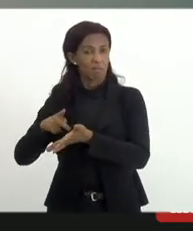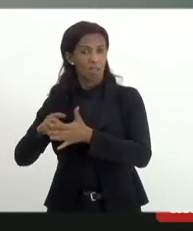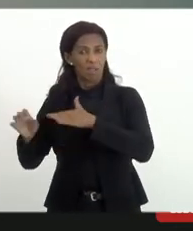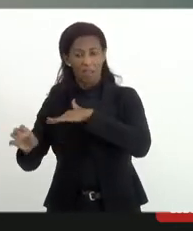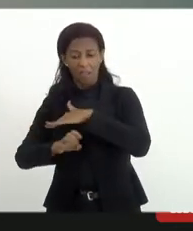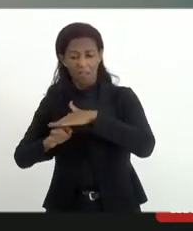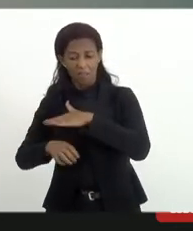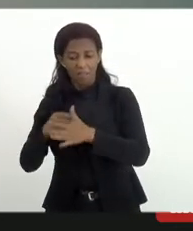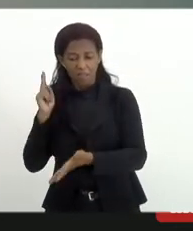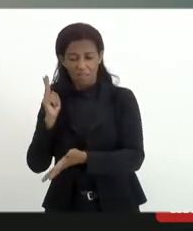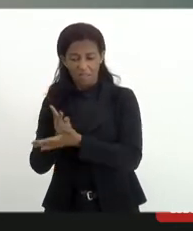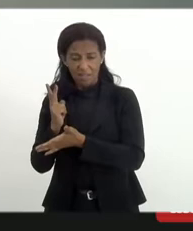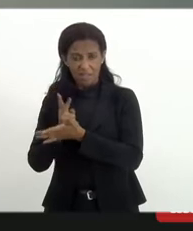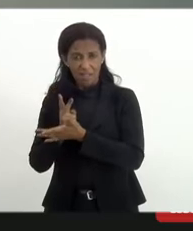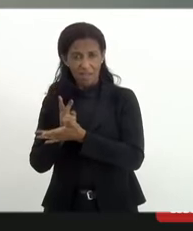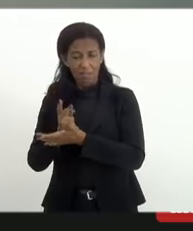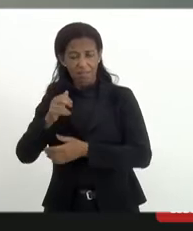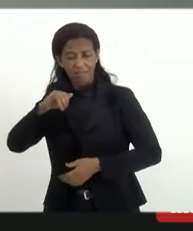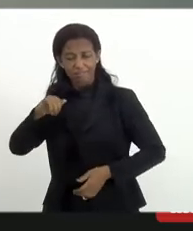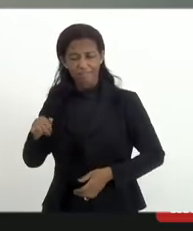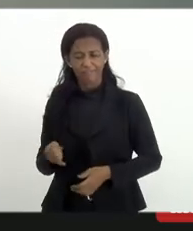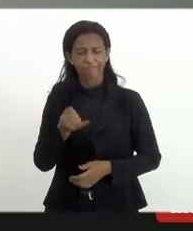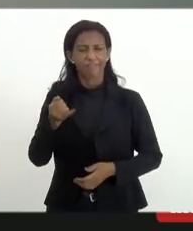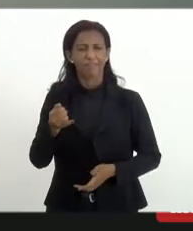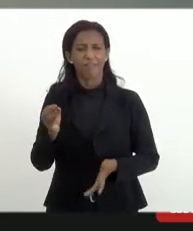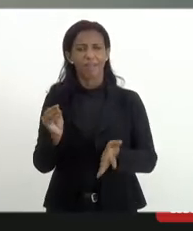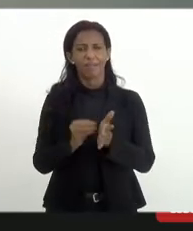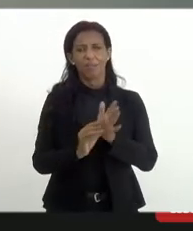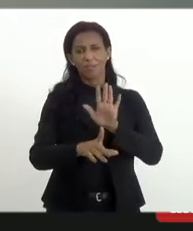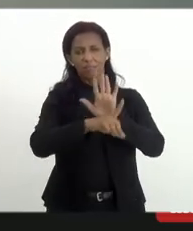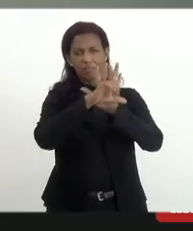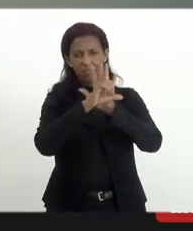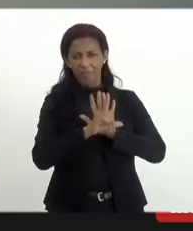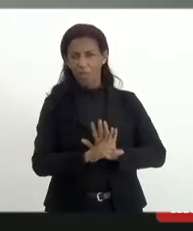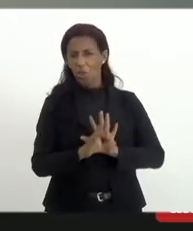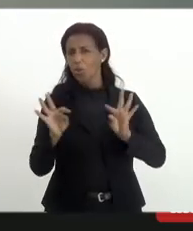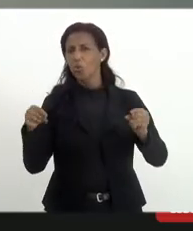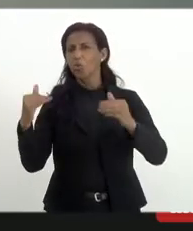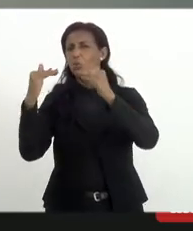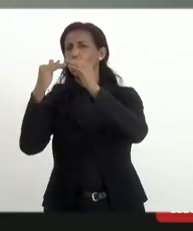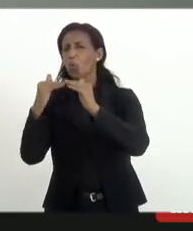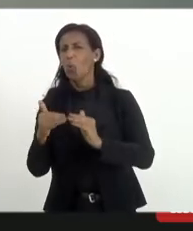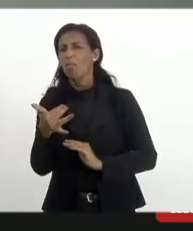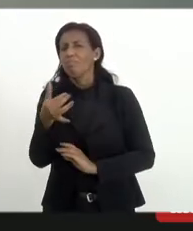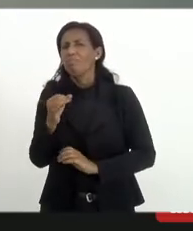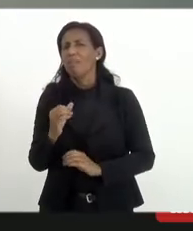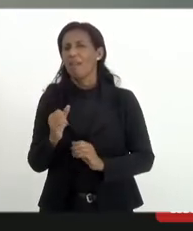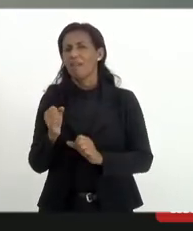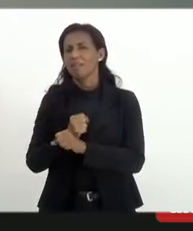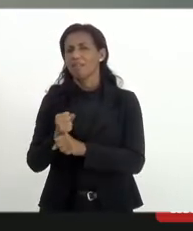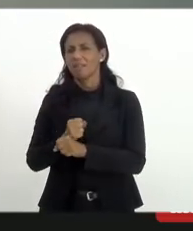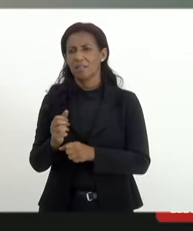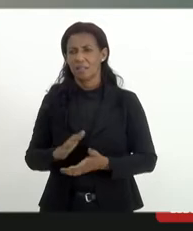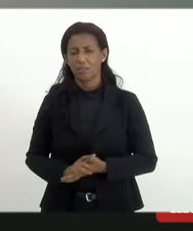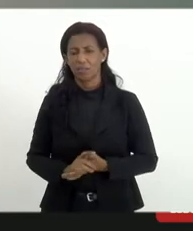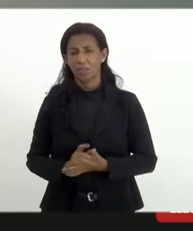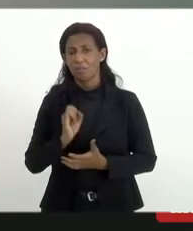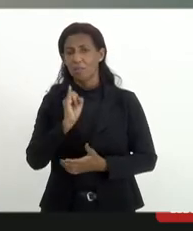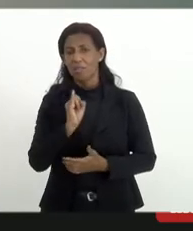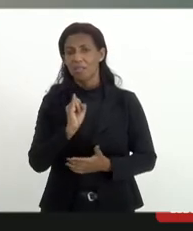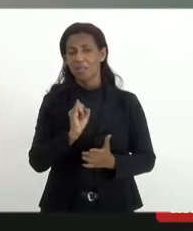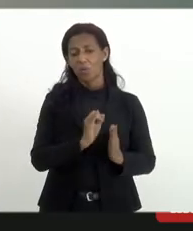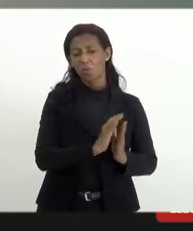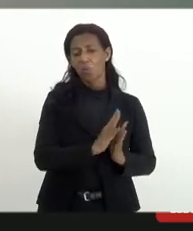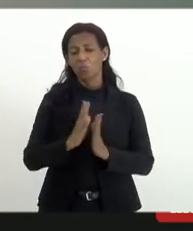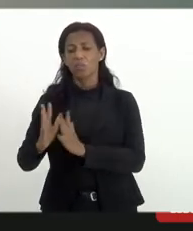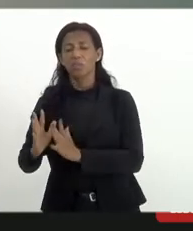se utilizar, né, da indefinição da legislação. Todo mundo concorda com os 10 anos, mas se a gente não concorda como se conta o prazo, já era, né?